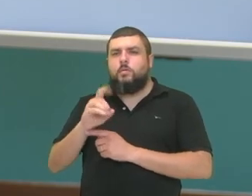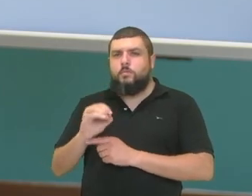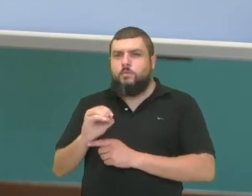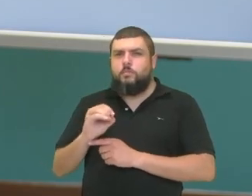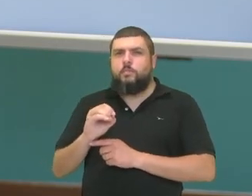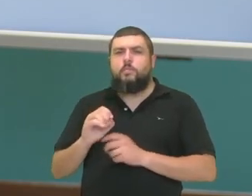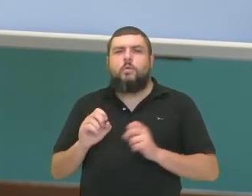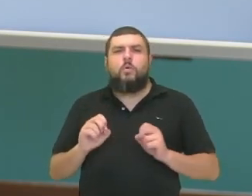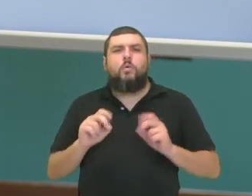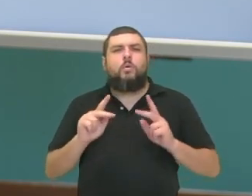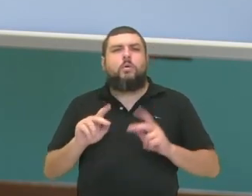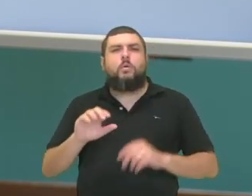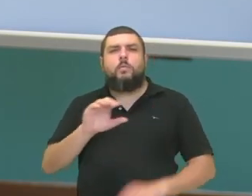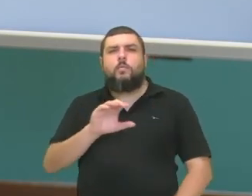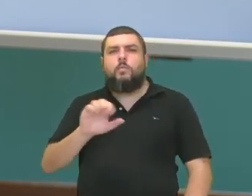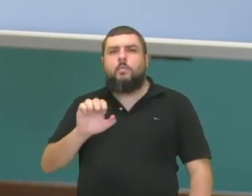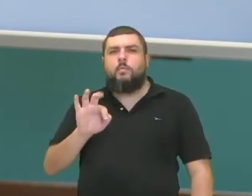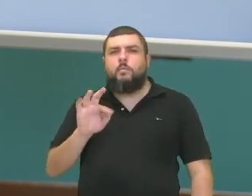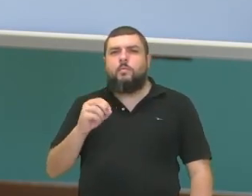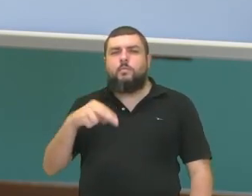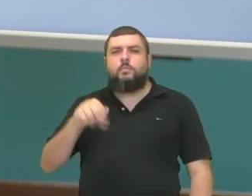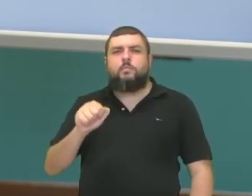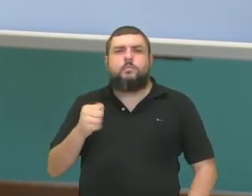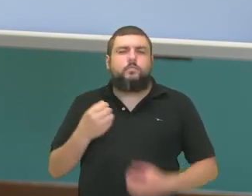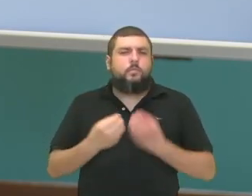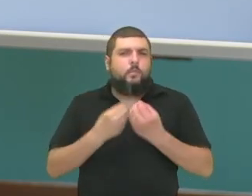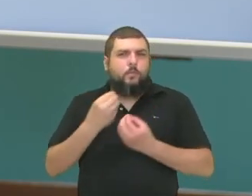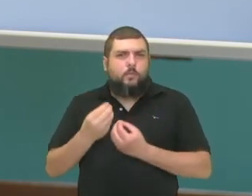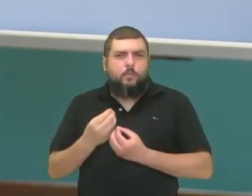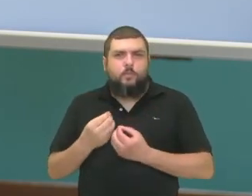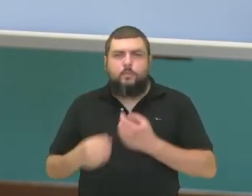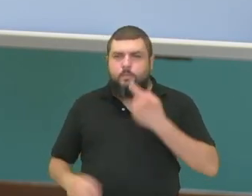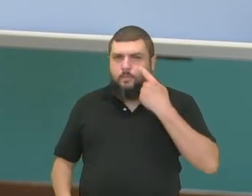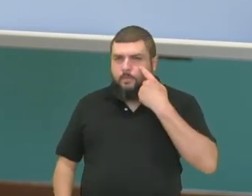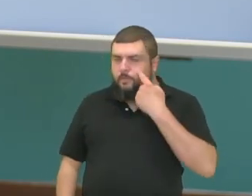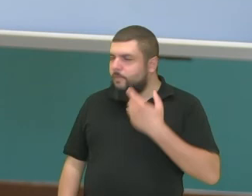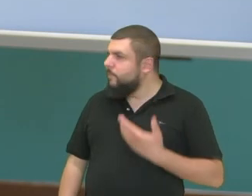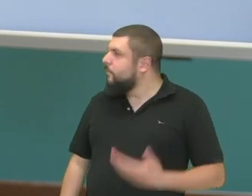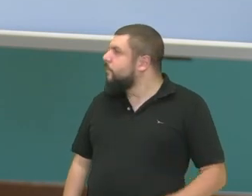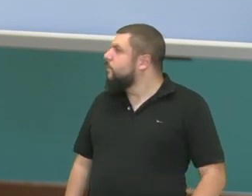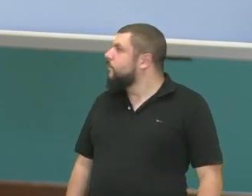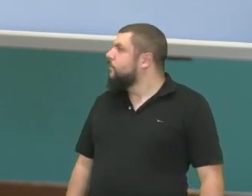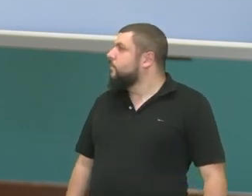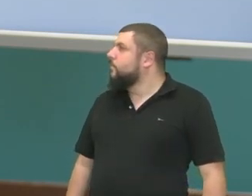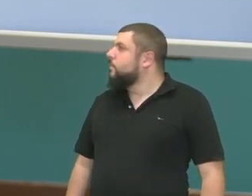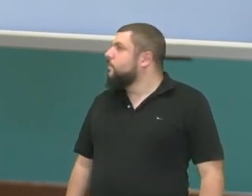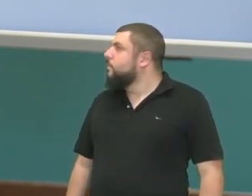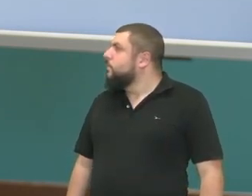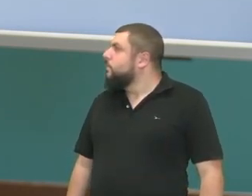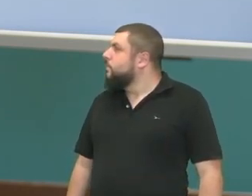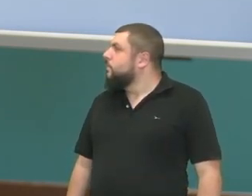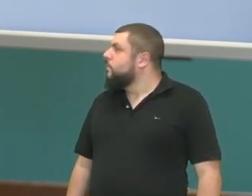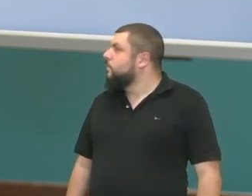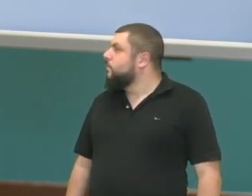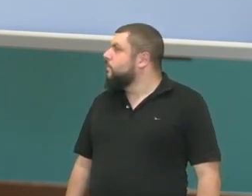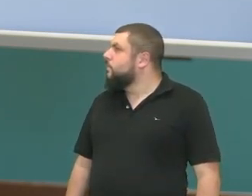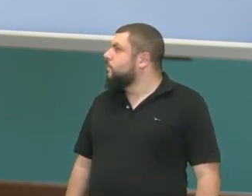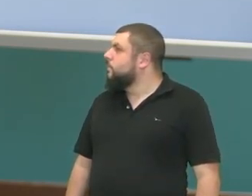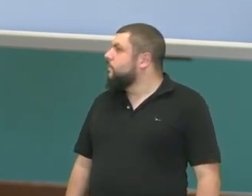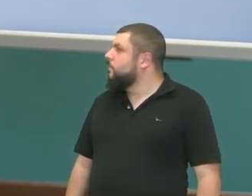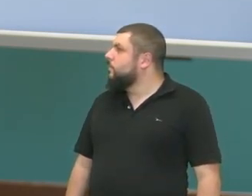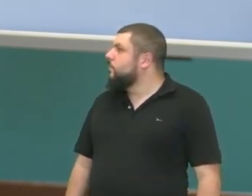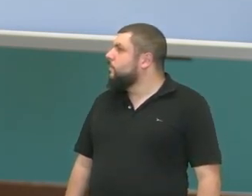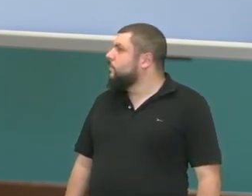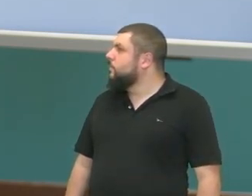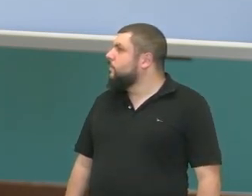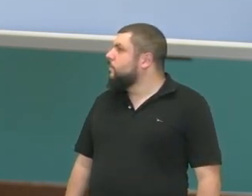E a cetona, professor? Está aqui. A acetona, a carbonila, C-O, entre 2 carbonos.